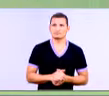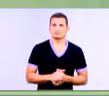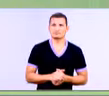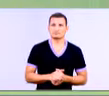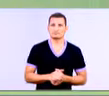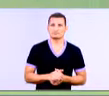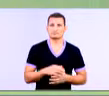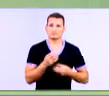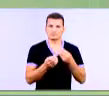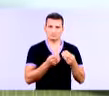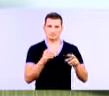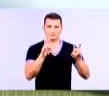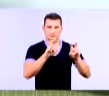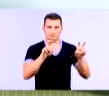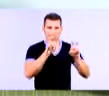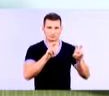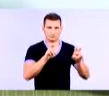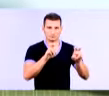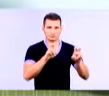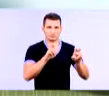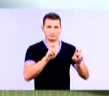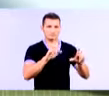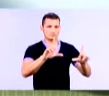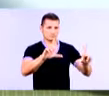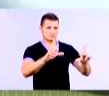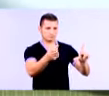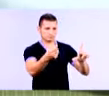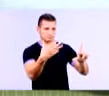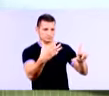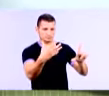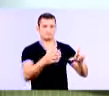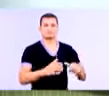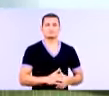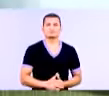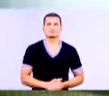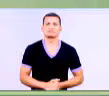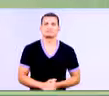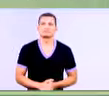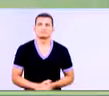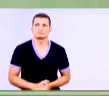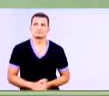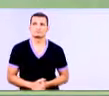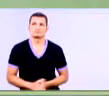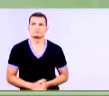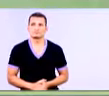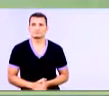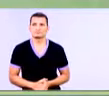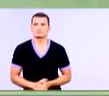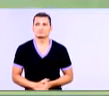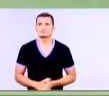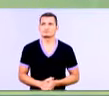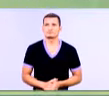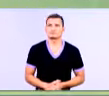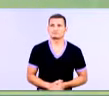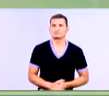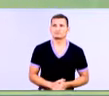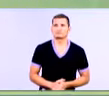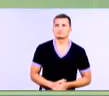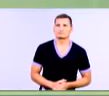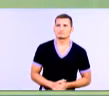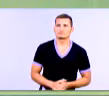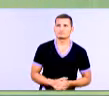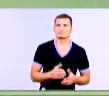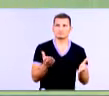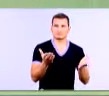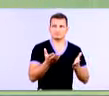maneiras do computador, mandar o computador enviar alguma coisa para a tela do computador, para a tela, né, para o monitor. Temos agora os